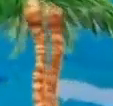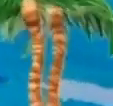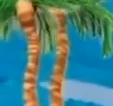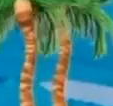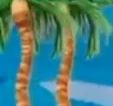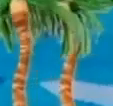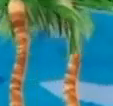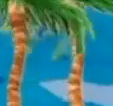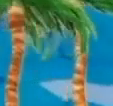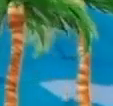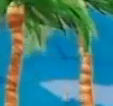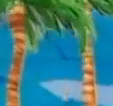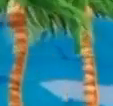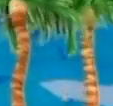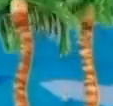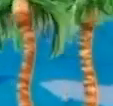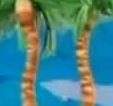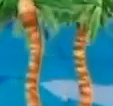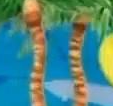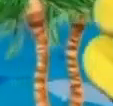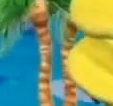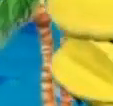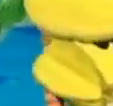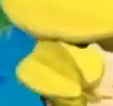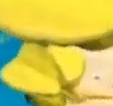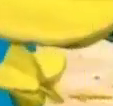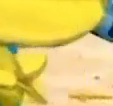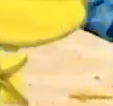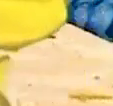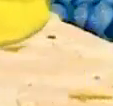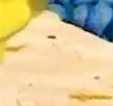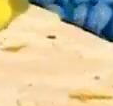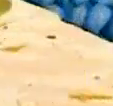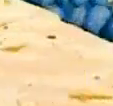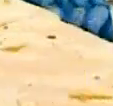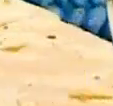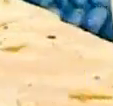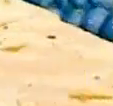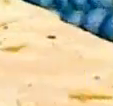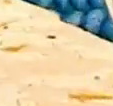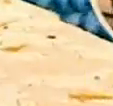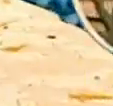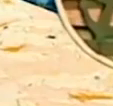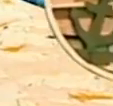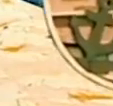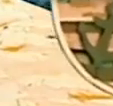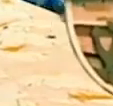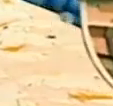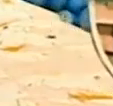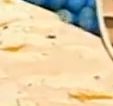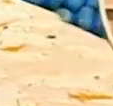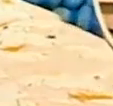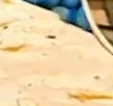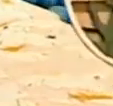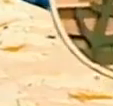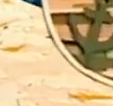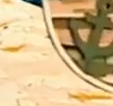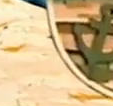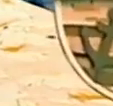abril, não só viu, descobriu toda a terra do Brasil.